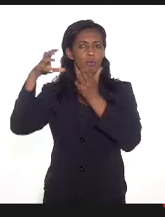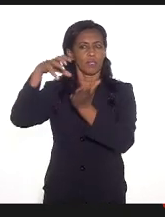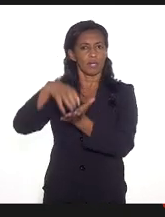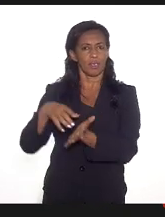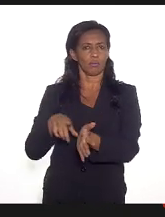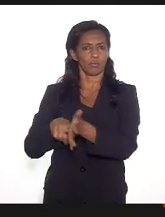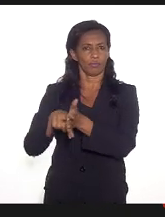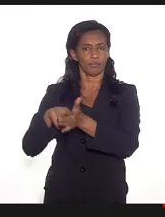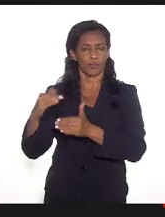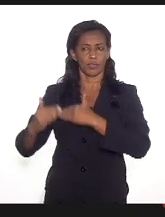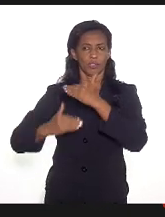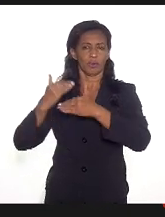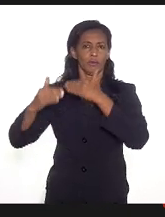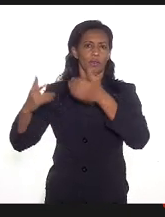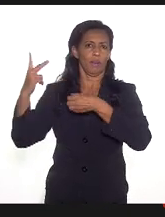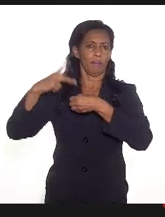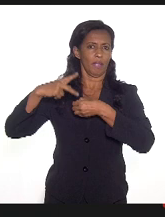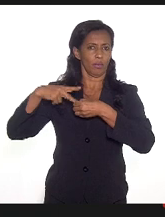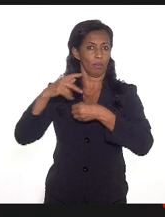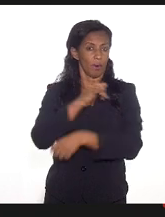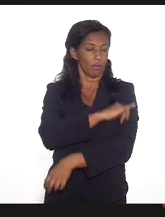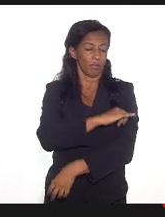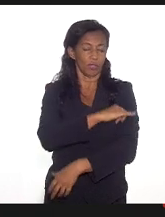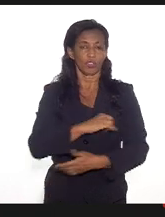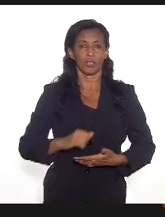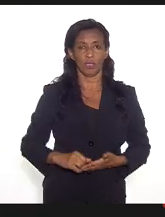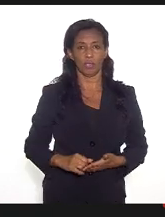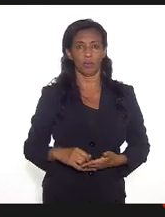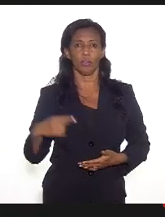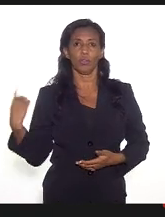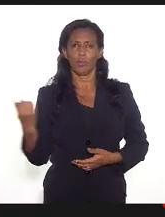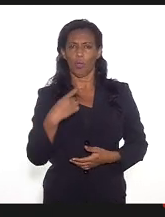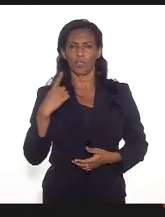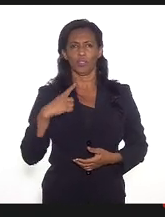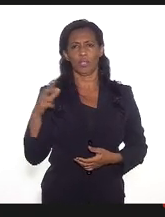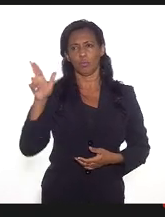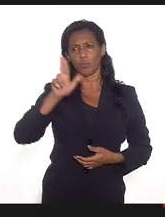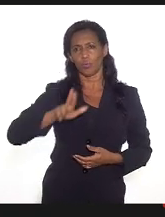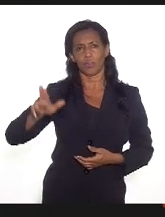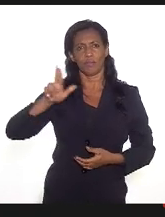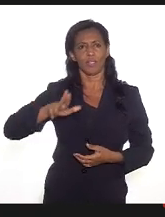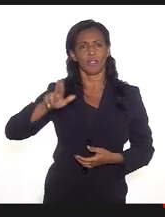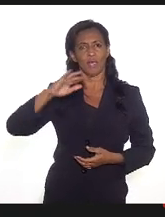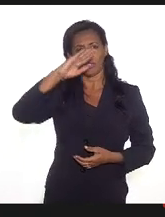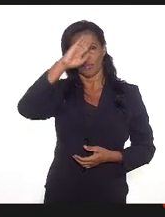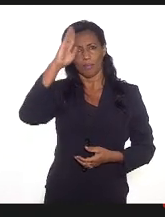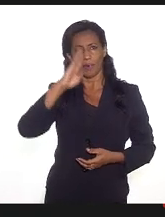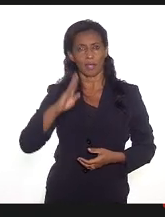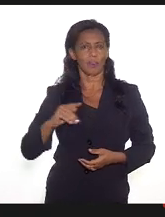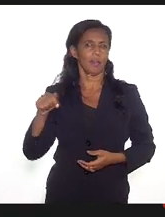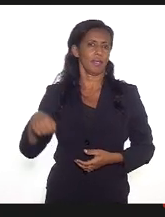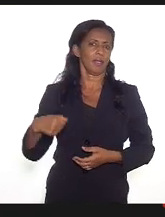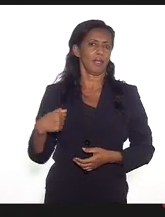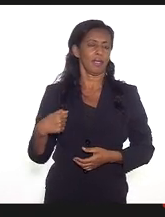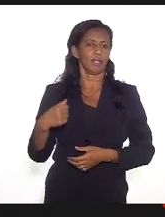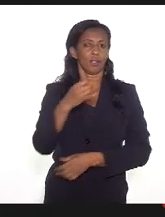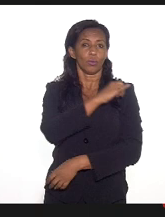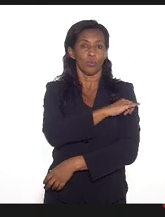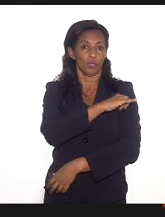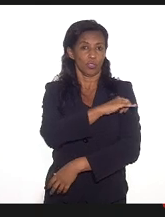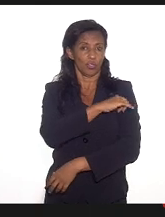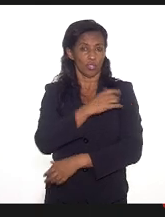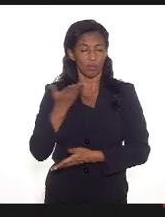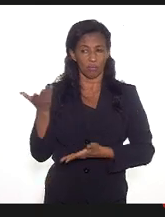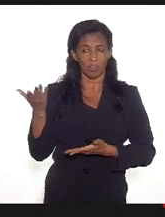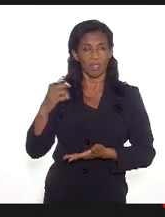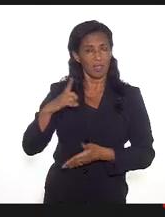e Desenvolvimento da Petrobras no Rio de Janeiro. Nós temos universidades brasileiras aqui no Rio de Janeiro, muito relevantes,